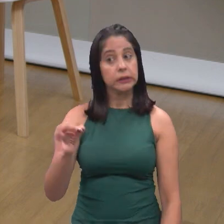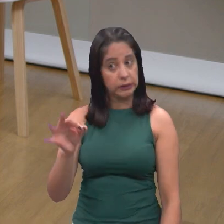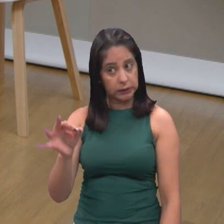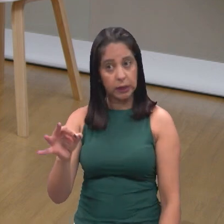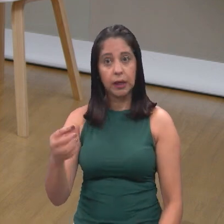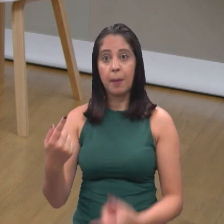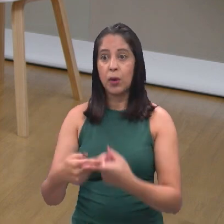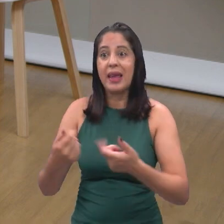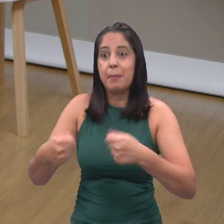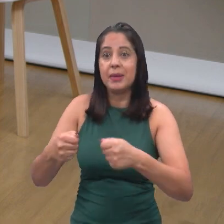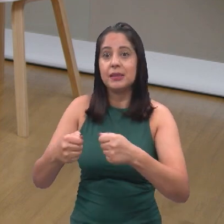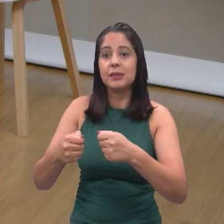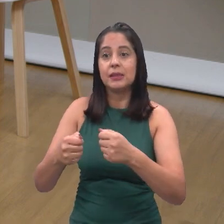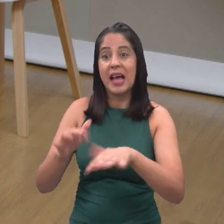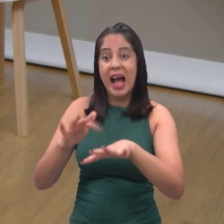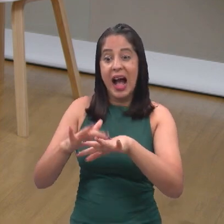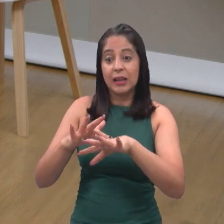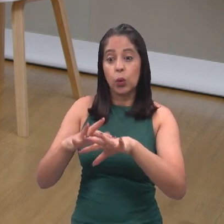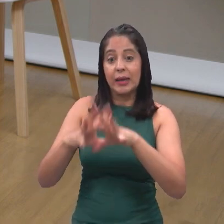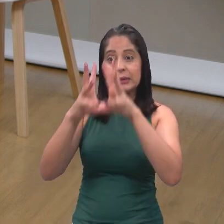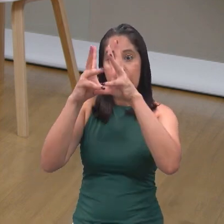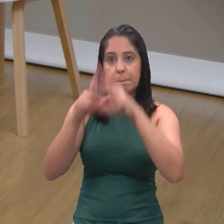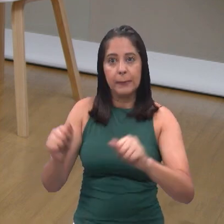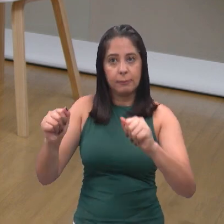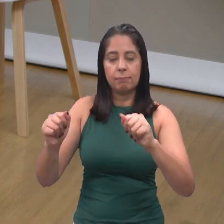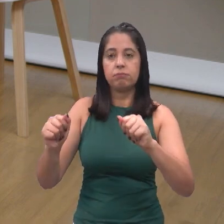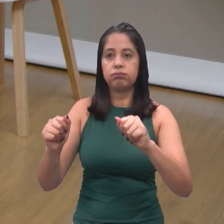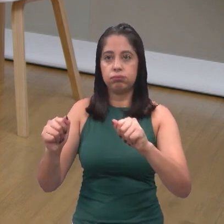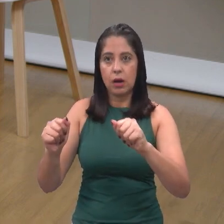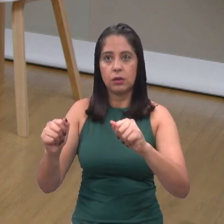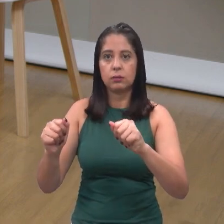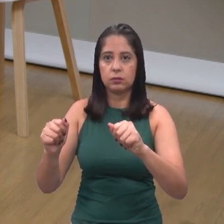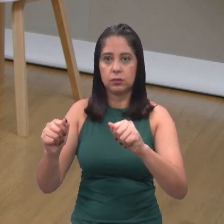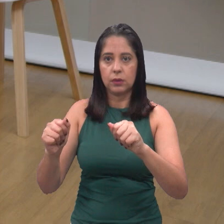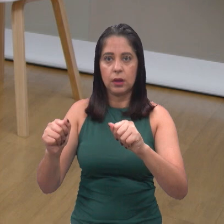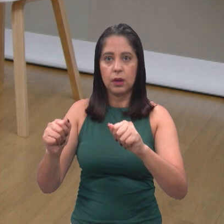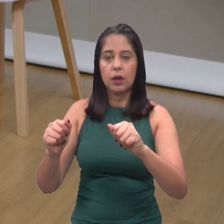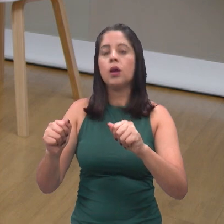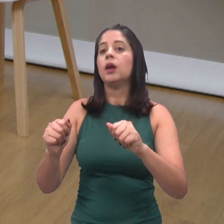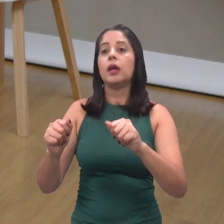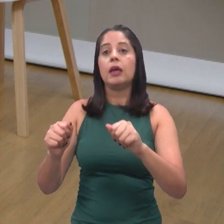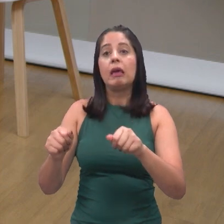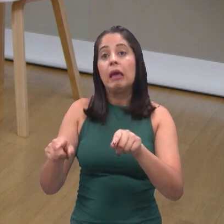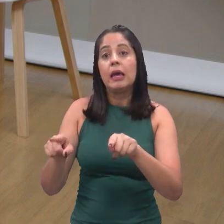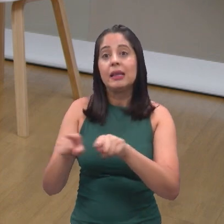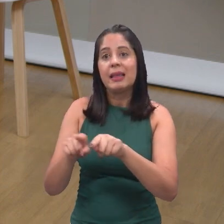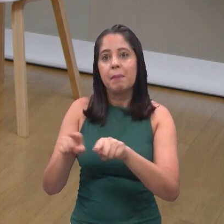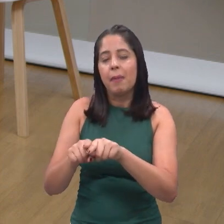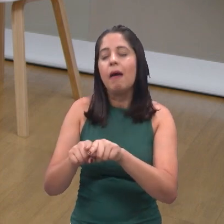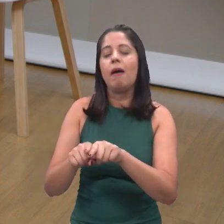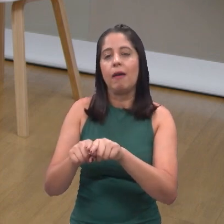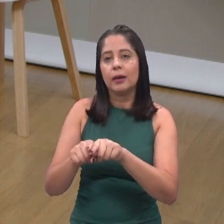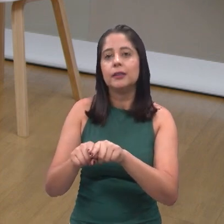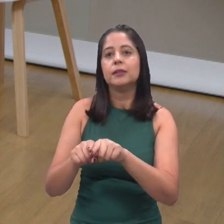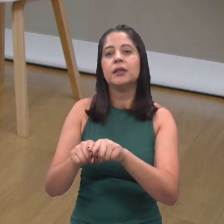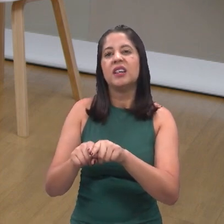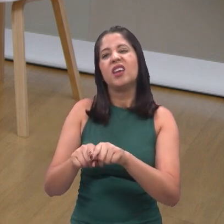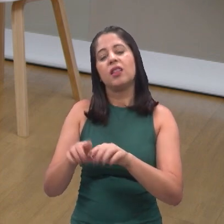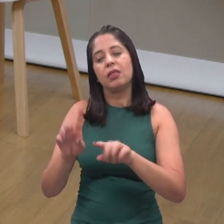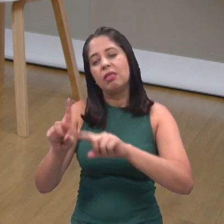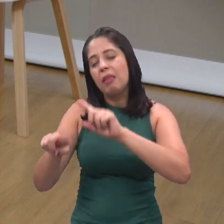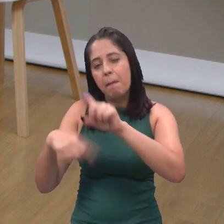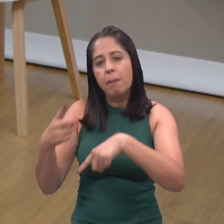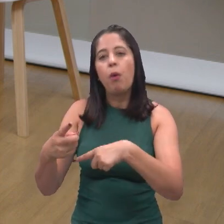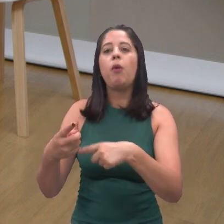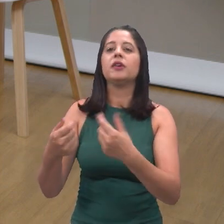transmissão. Lógico que pessoas assintomáticas, né? E aí, a principal forma de barreira dessa doença. E os cuidados em geral